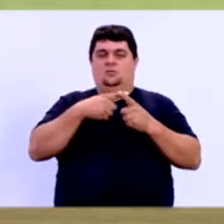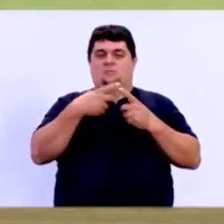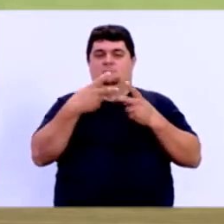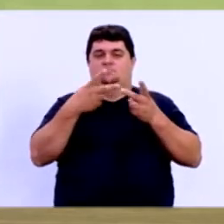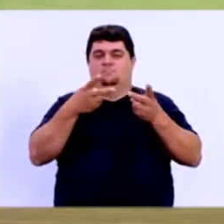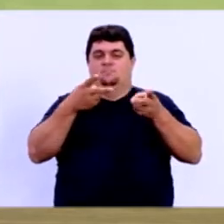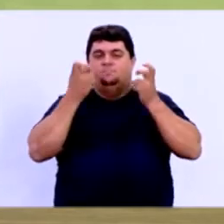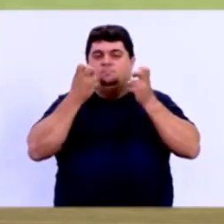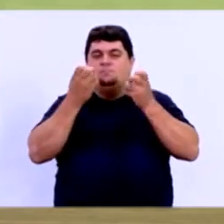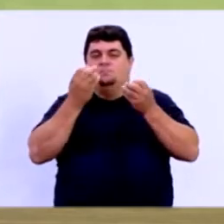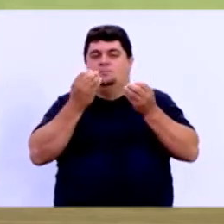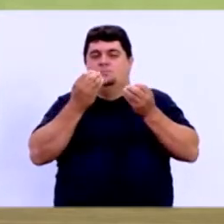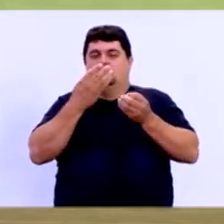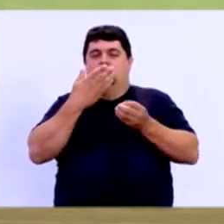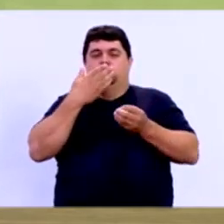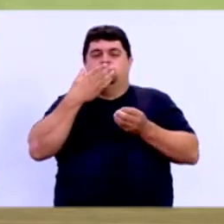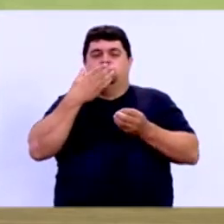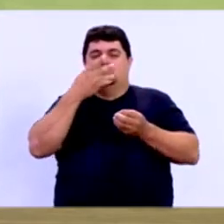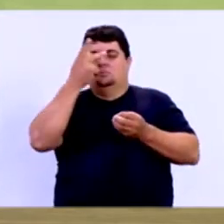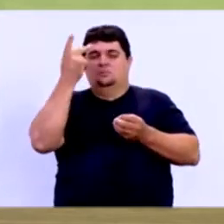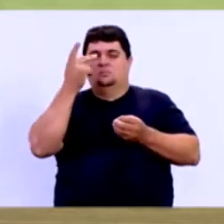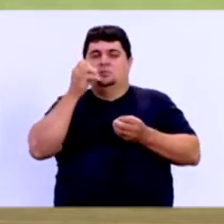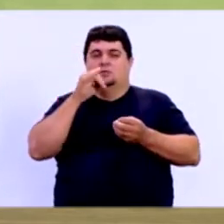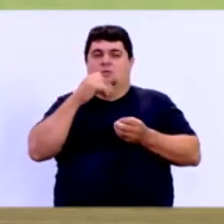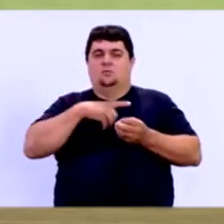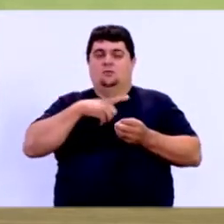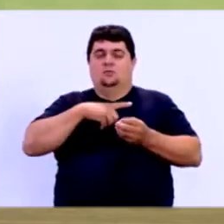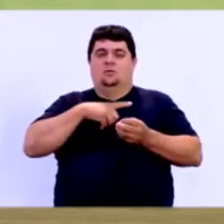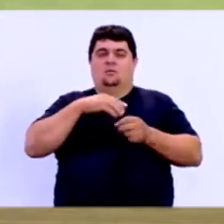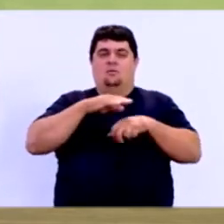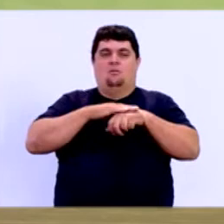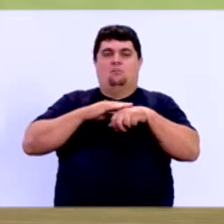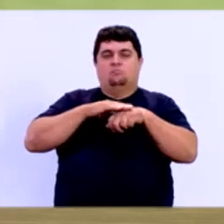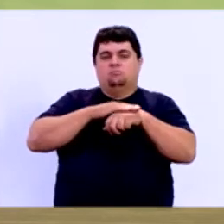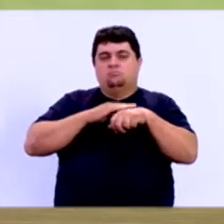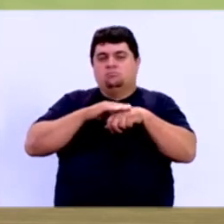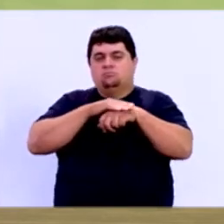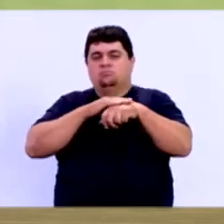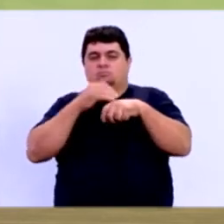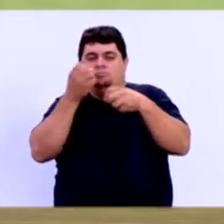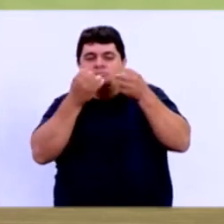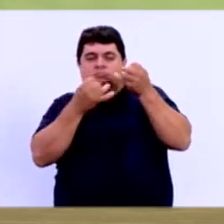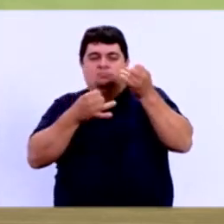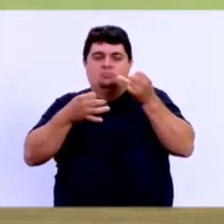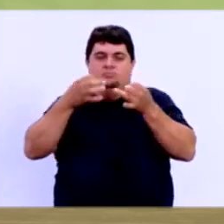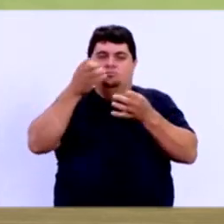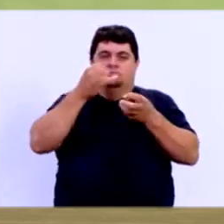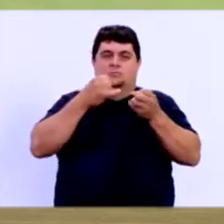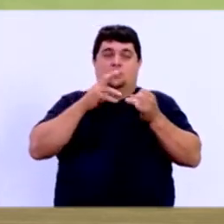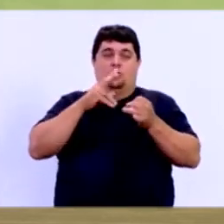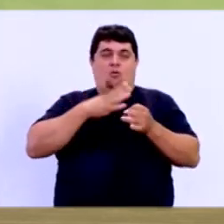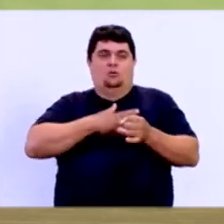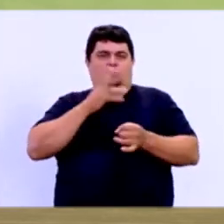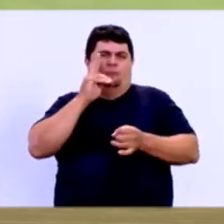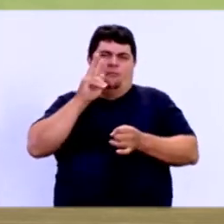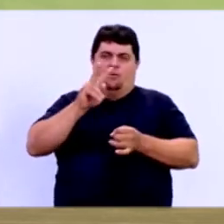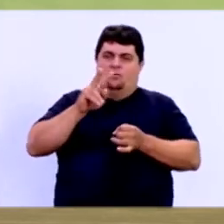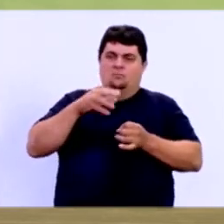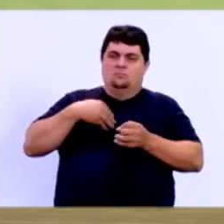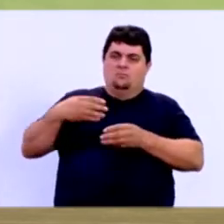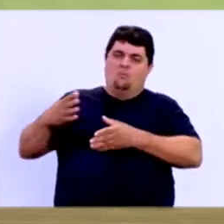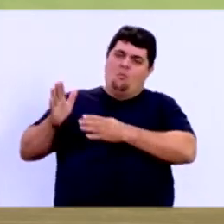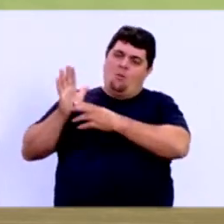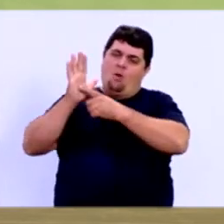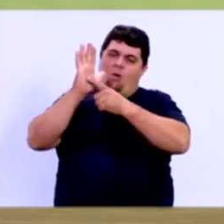está lidando. Se é um cliente um pouco mais auditivo, ele começa a trabalhar uma conversa um pouco melhor. Se é um cliente um pouco mais visual, ele